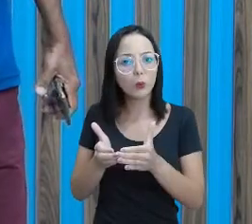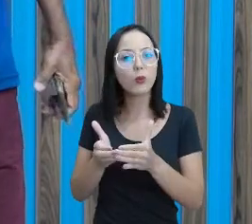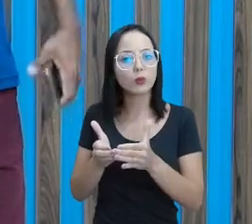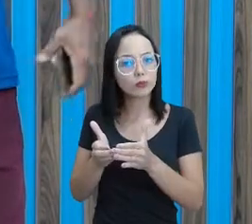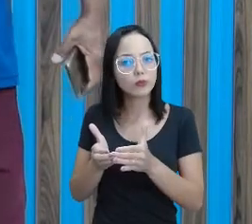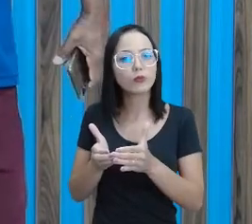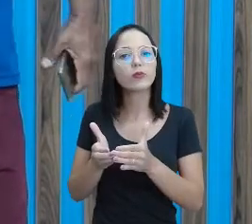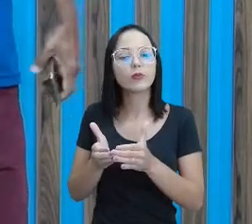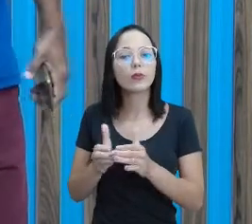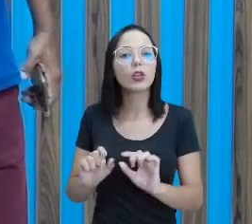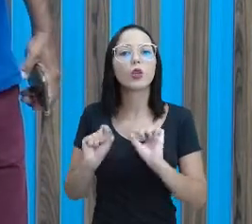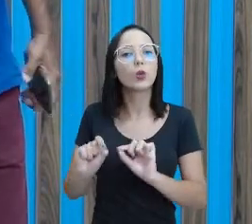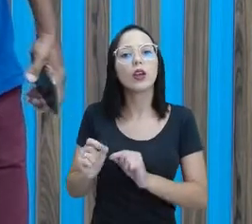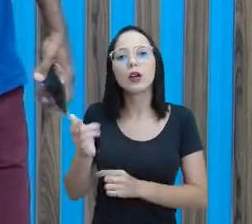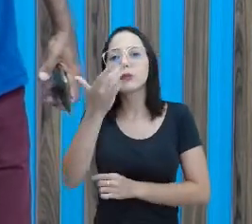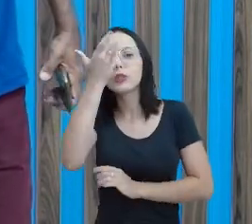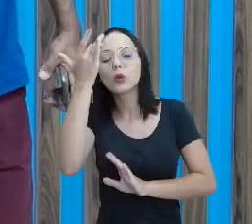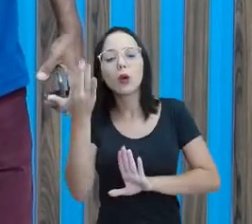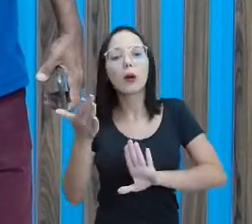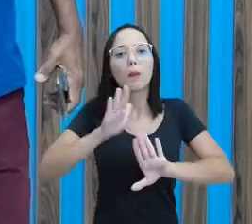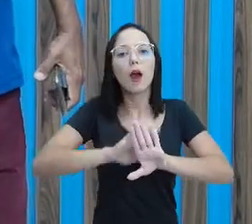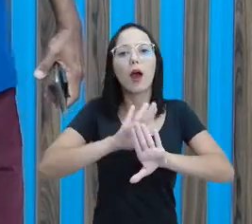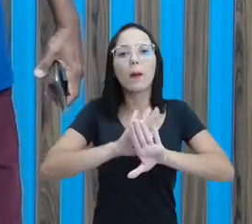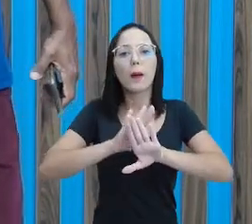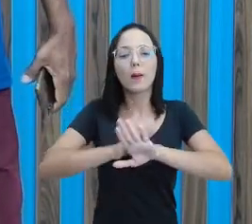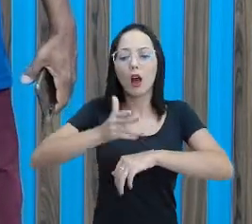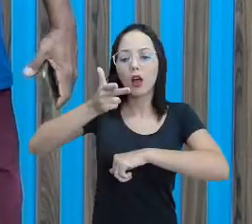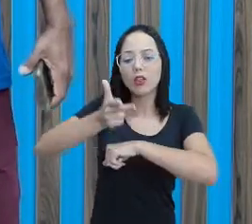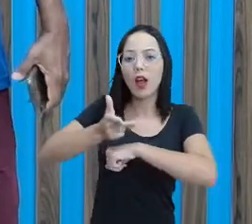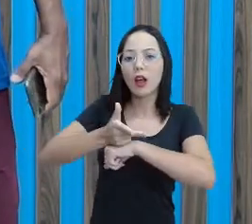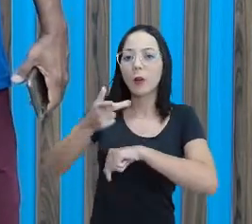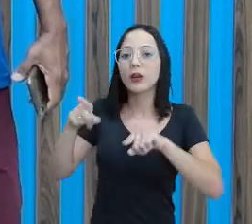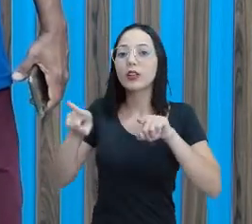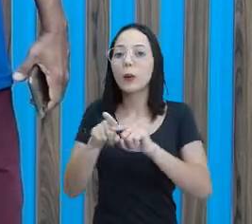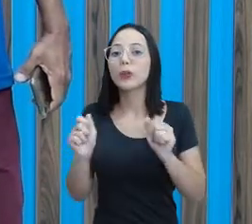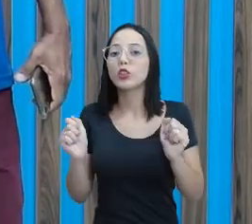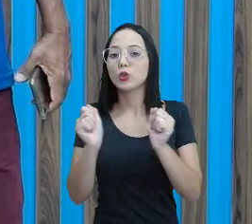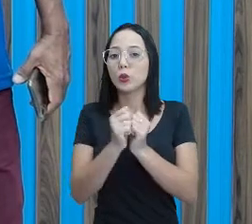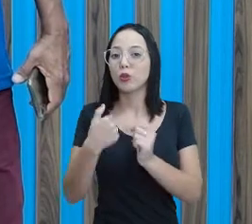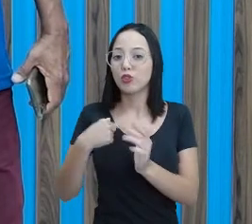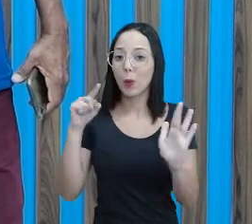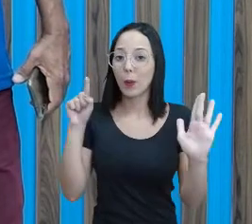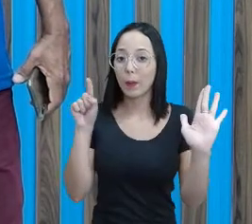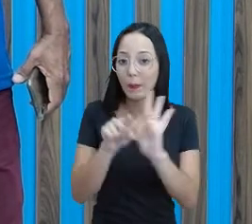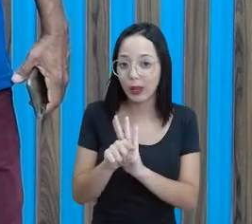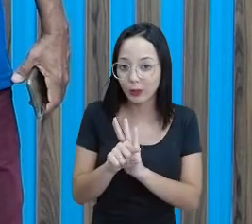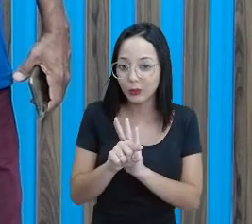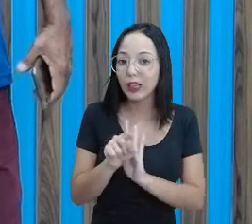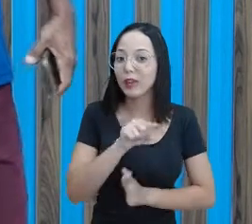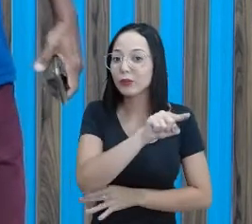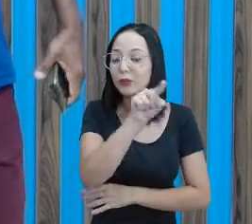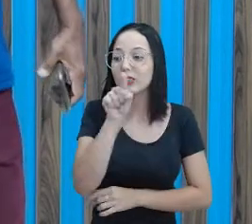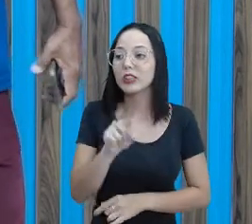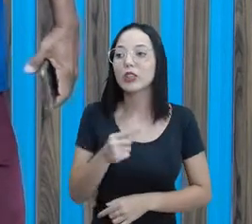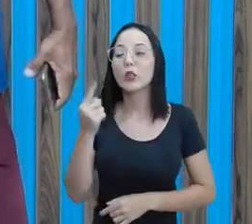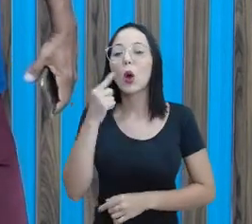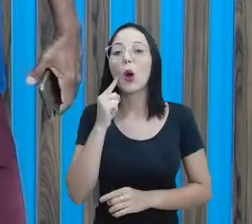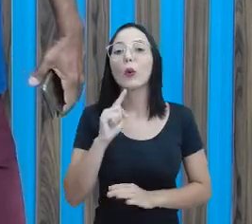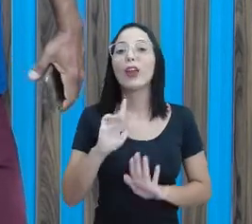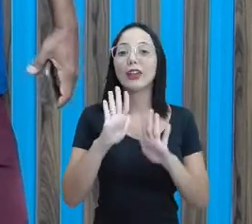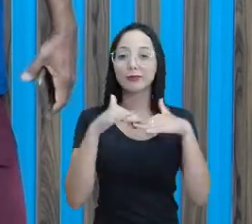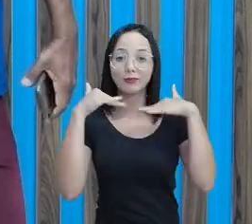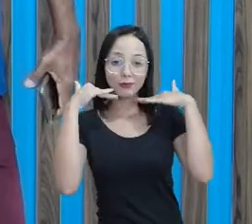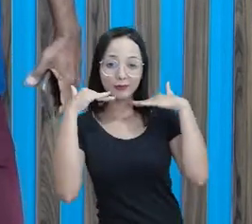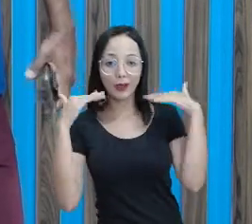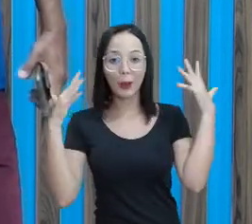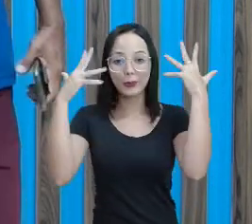aqui, tá? Essa galera tá do outro lado da câmera aqui. E quem tá comigo, deixa eu perguntar aqui ao rostinho